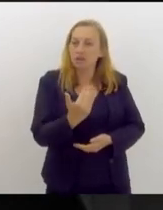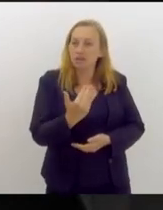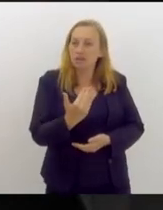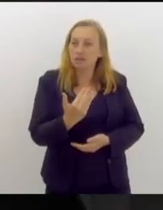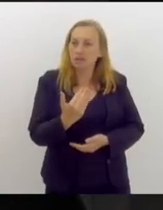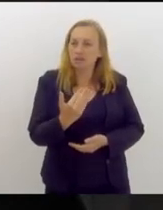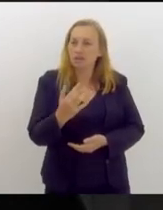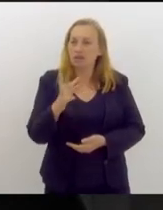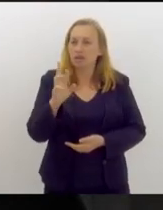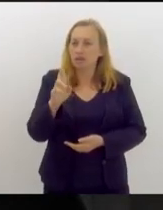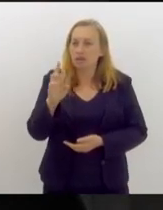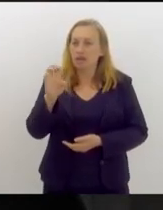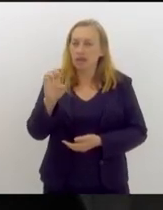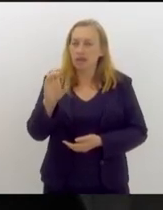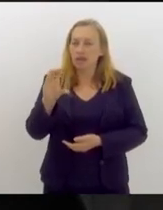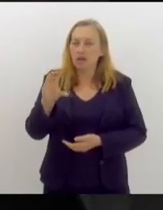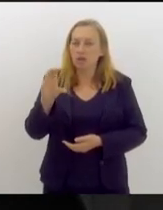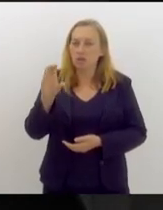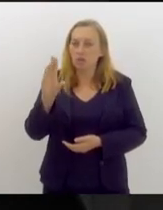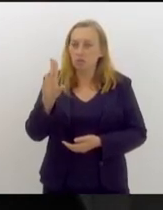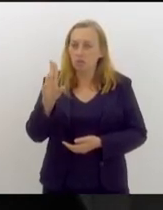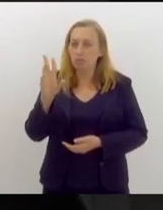recuperação judicial